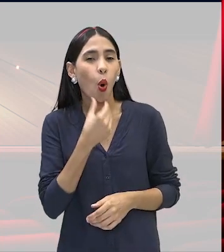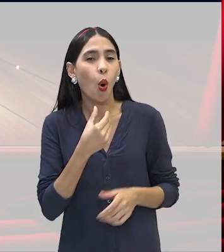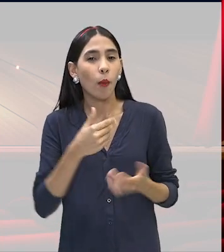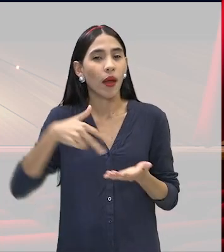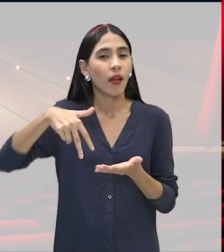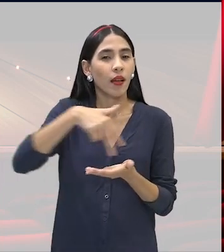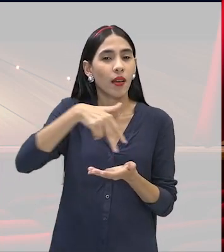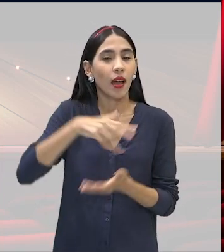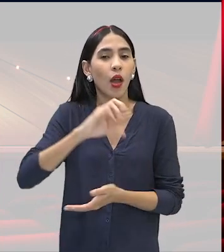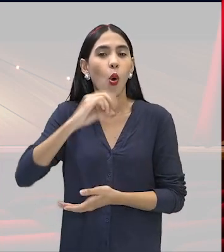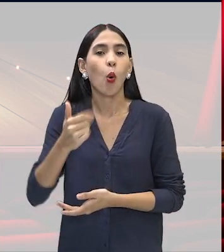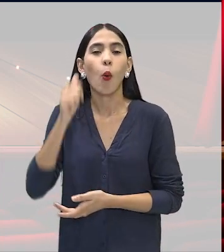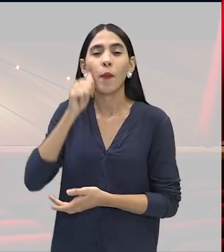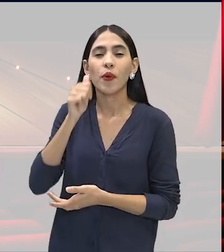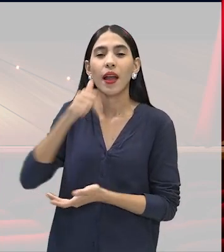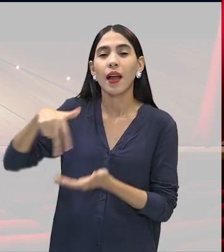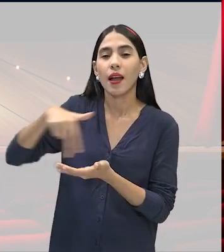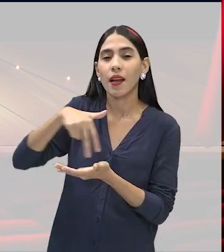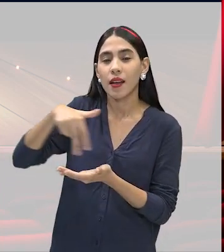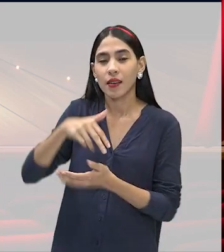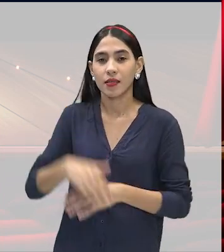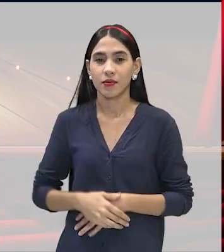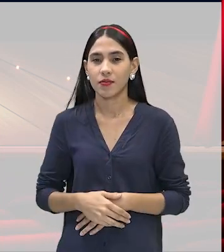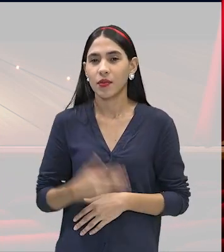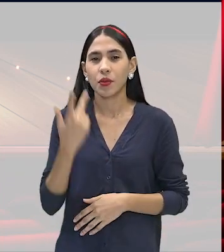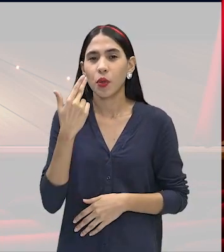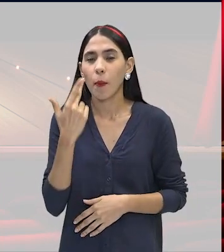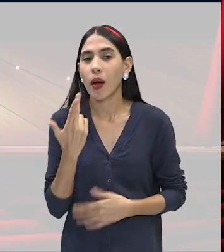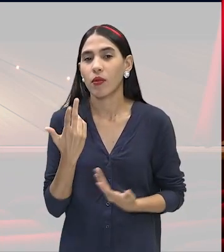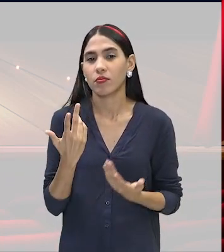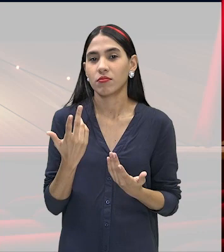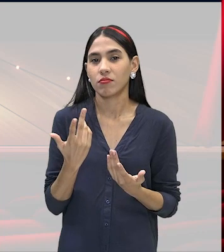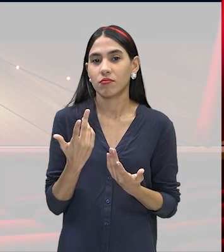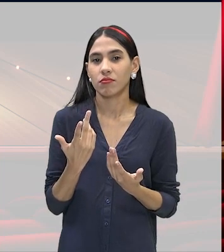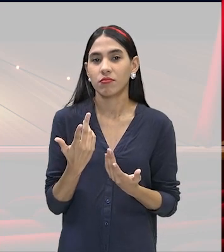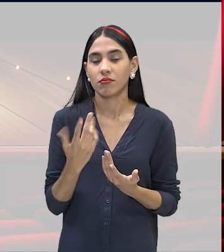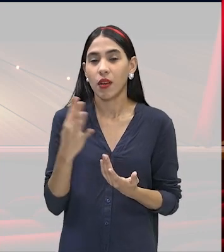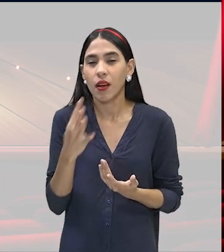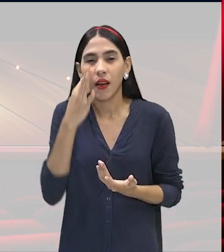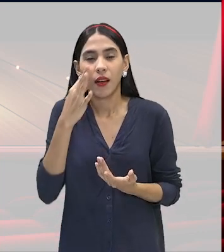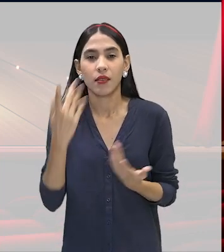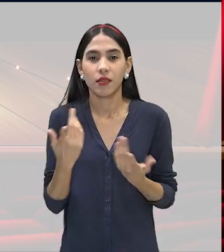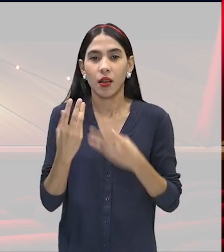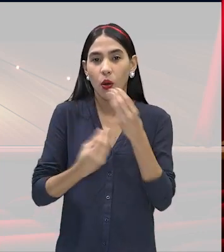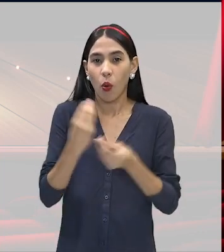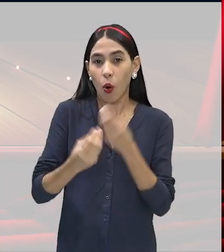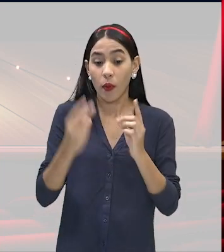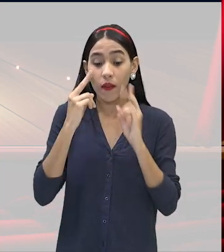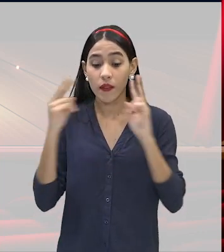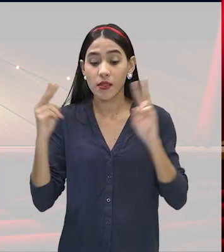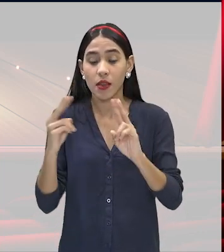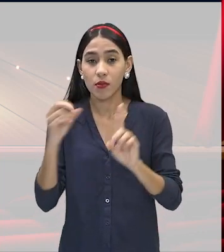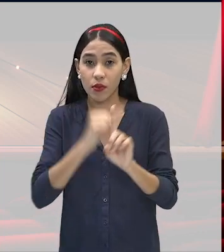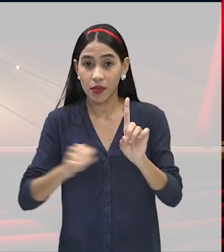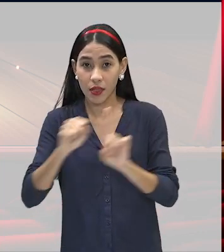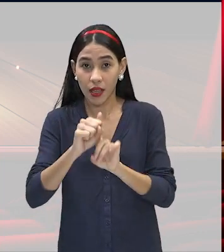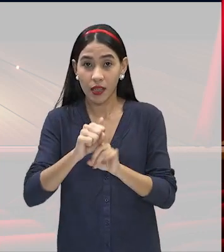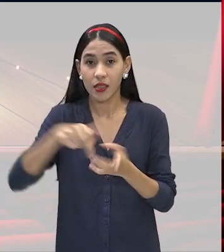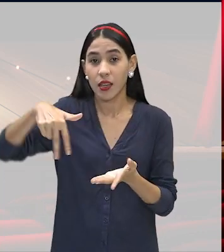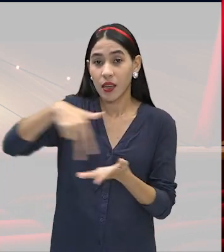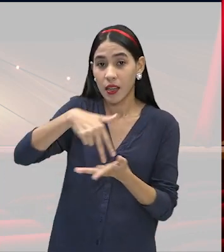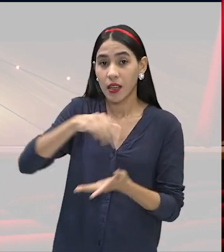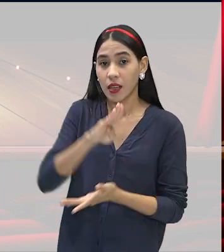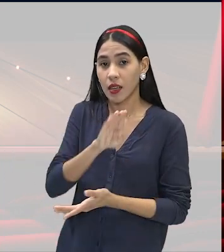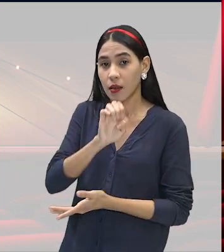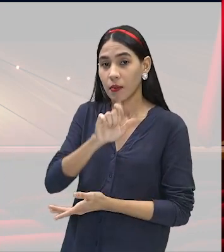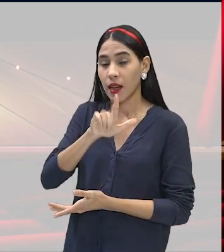uma bailarina? O que é mais comum de acordo com a visão da sociedade? Balé é